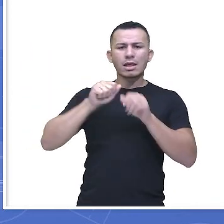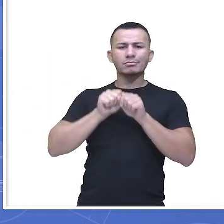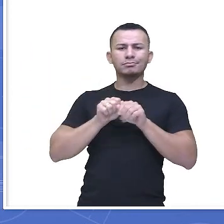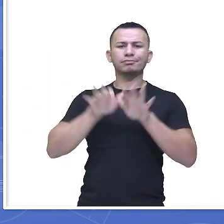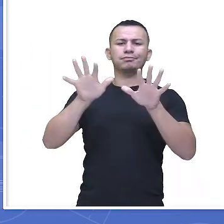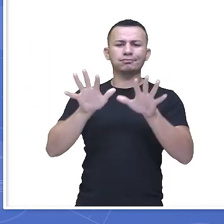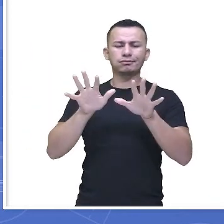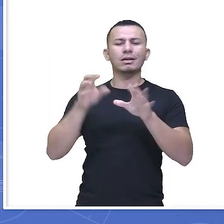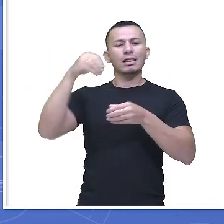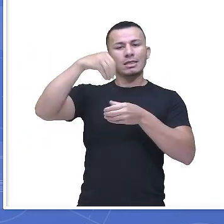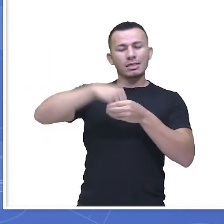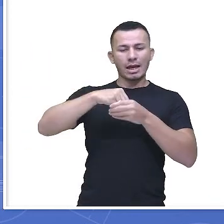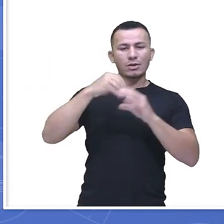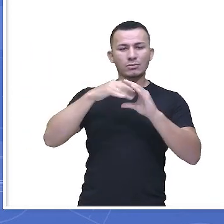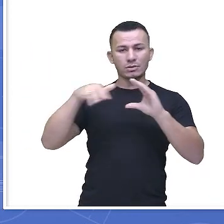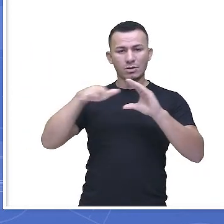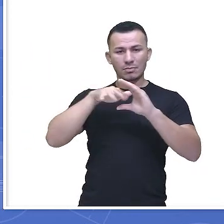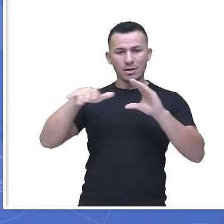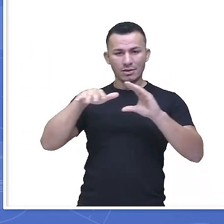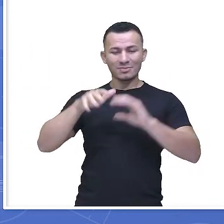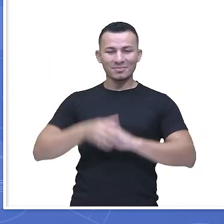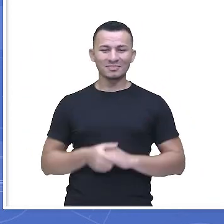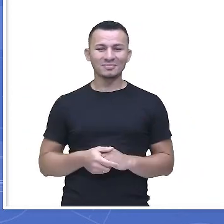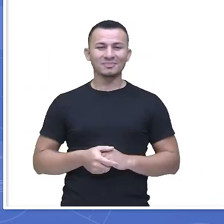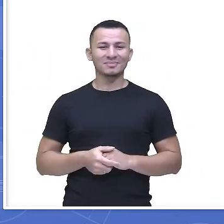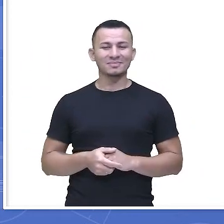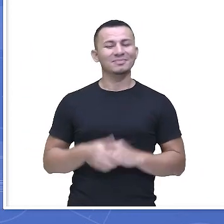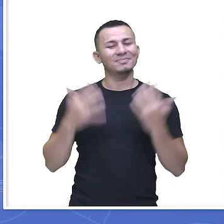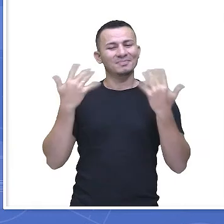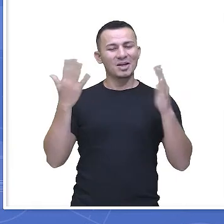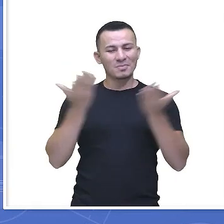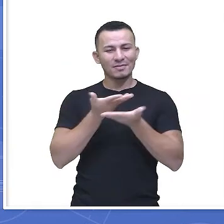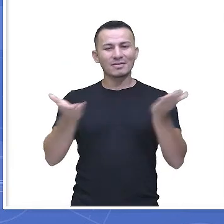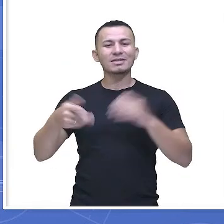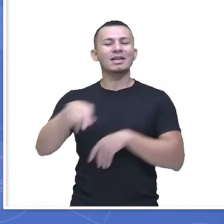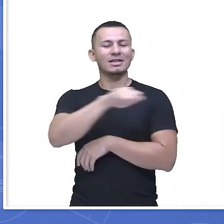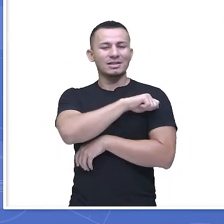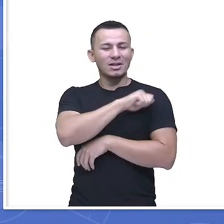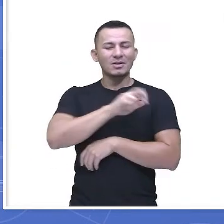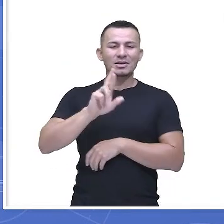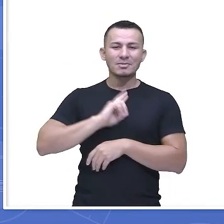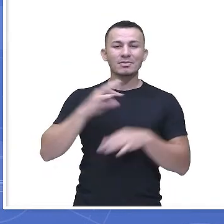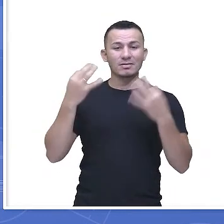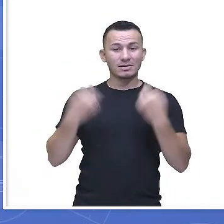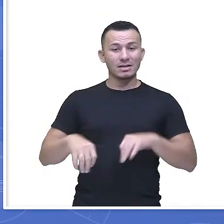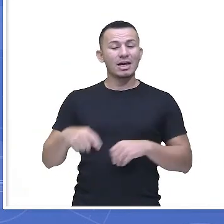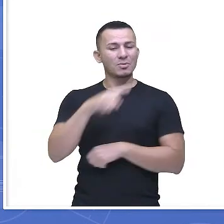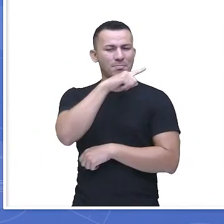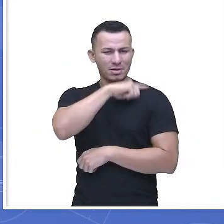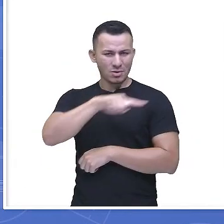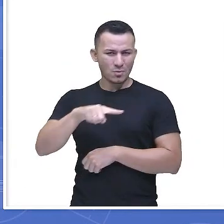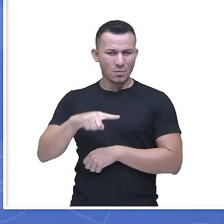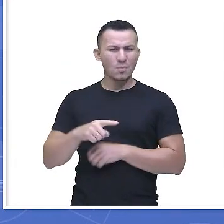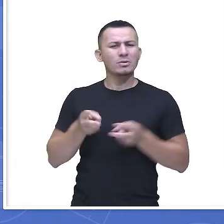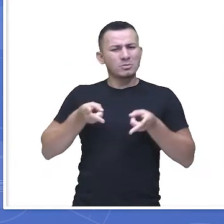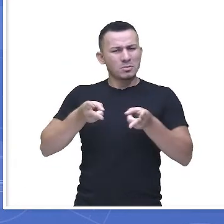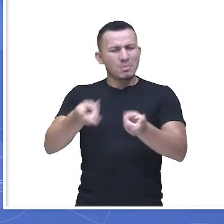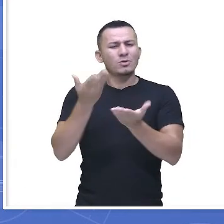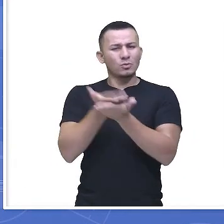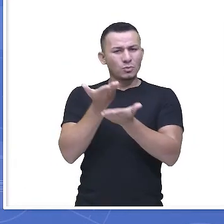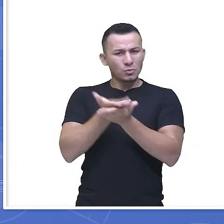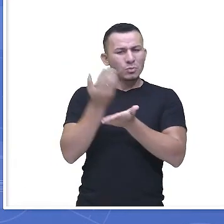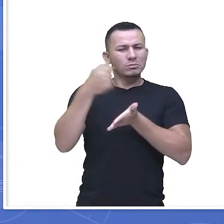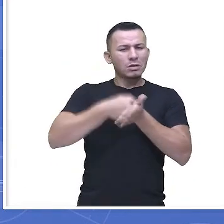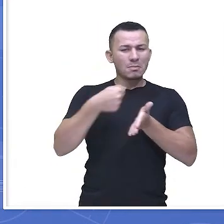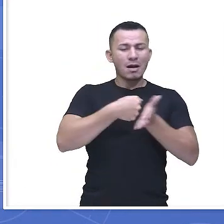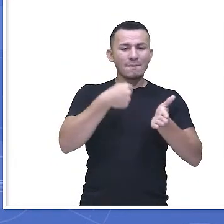no citoplasma. Muito bem, parabéns aí para quem acertou o primeiro ano. Continue na luta, eu sei